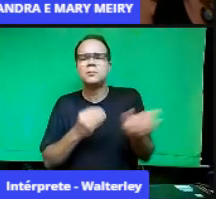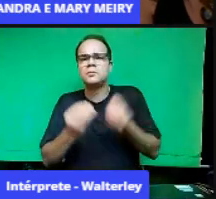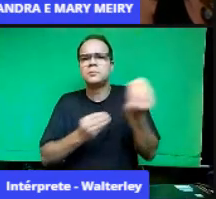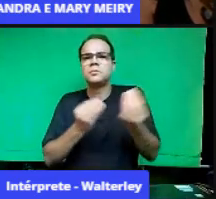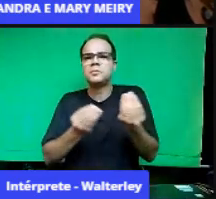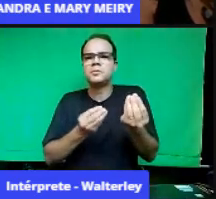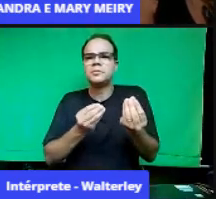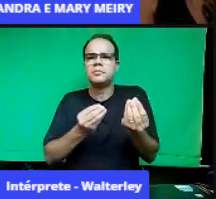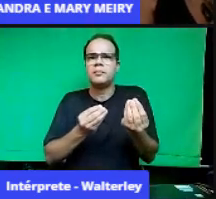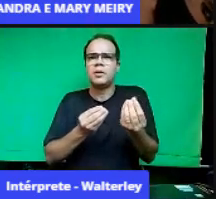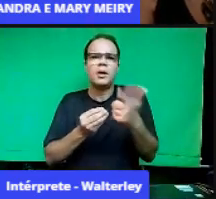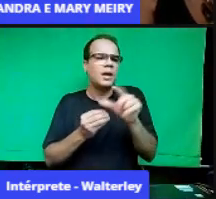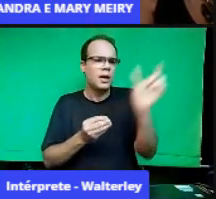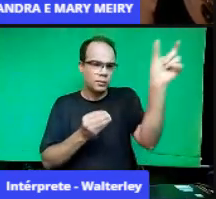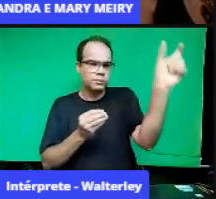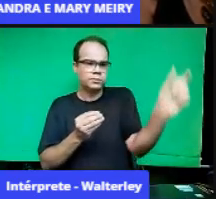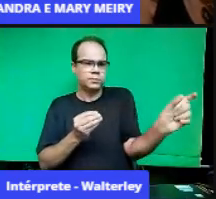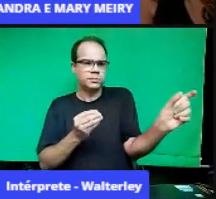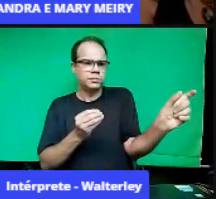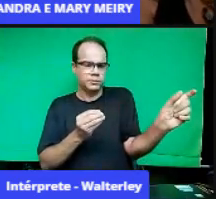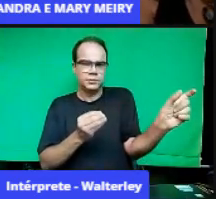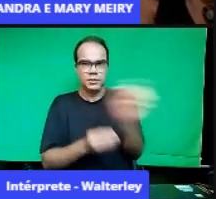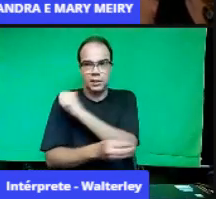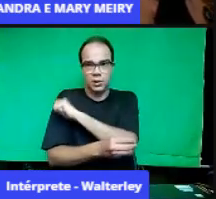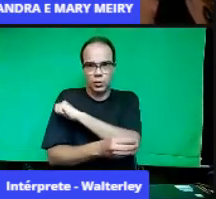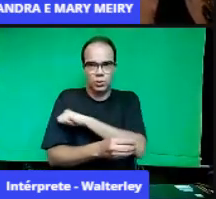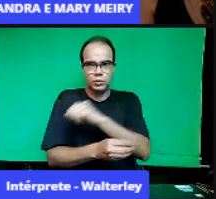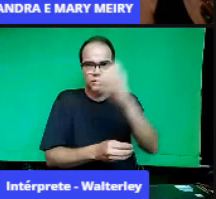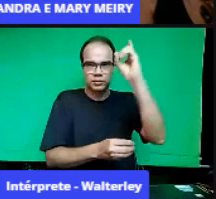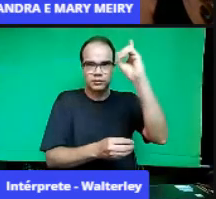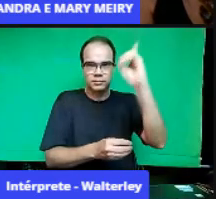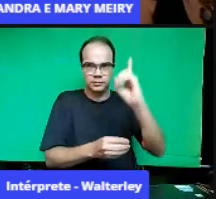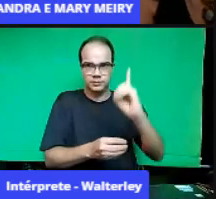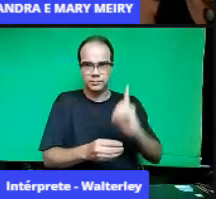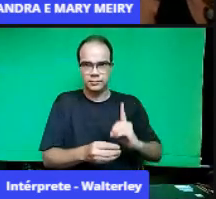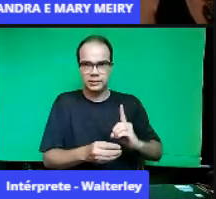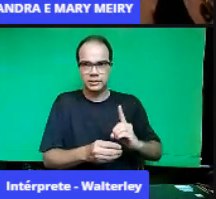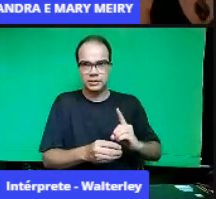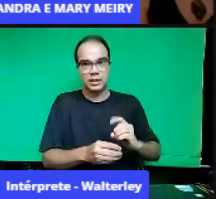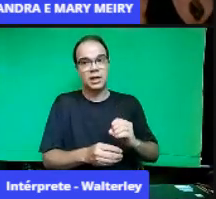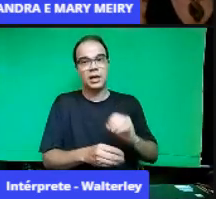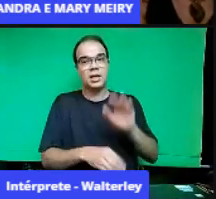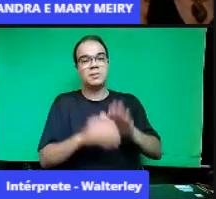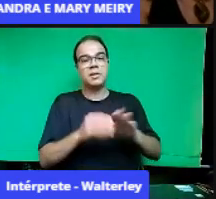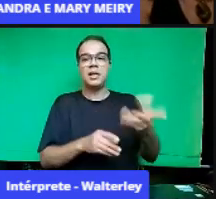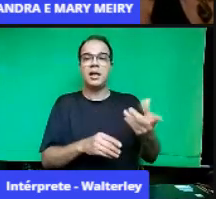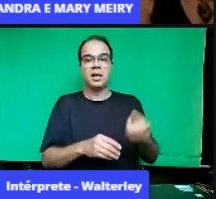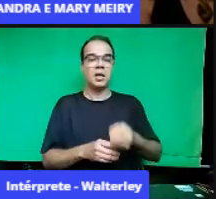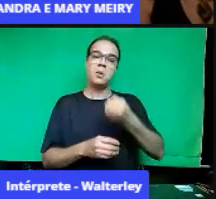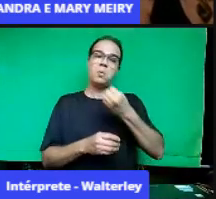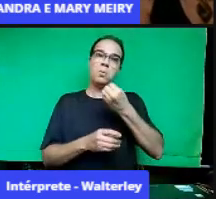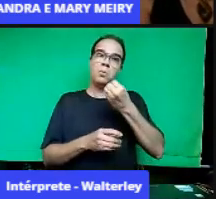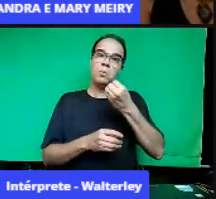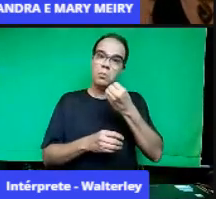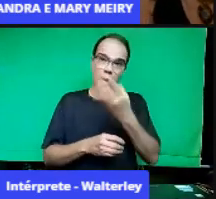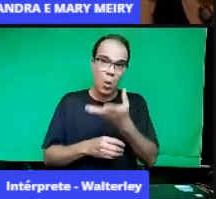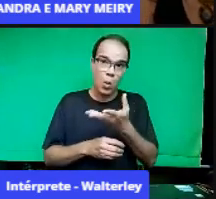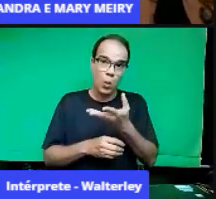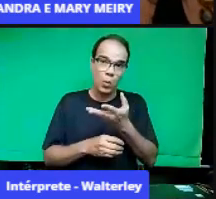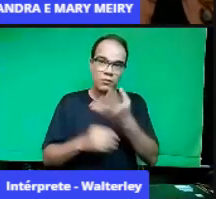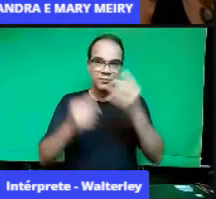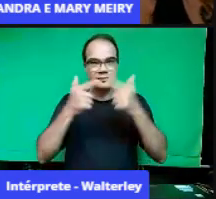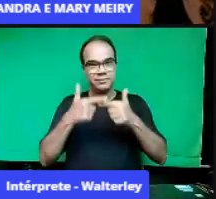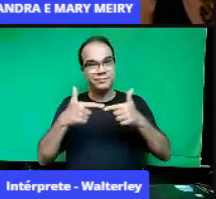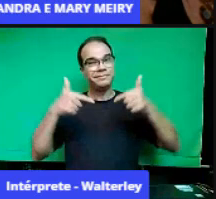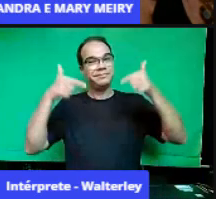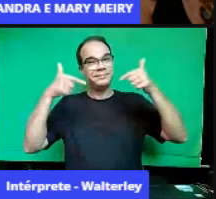como qualquer indivíduo, esse indivíduo com deficiência tem dias bons e dias ruins. Tem dia